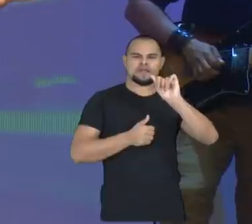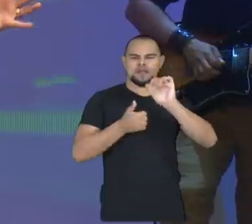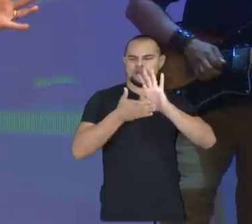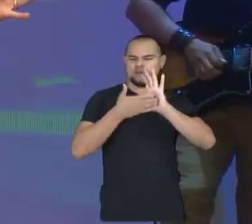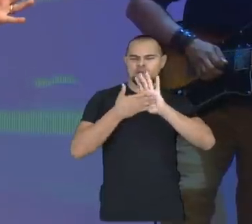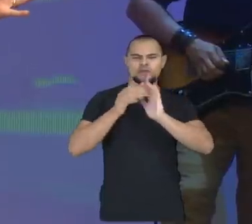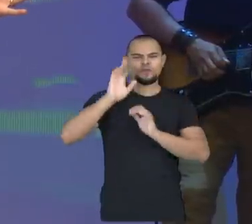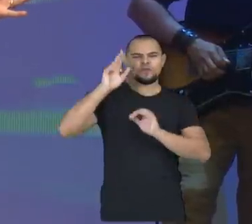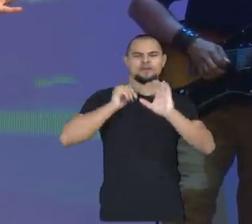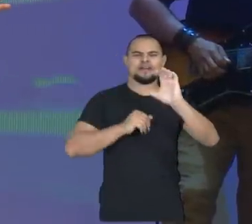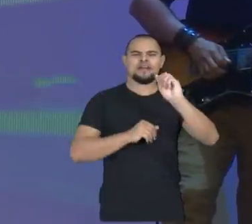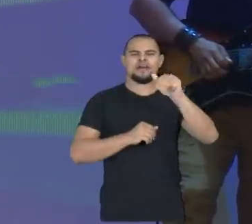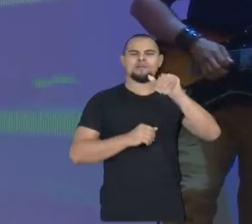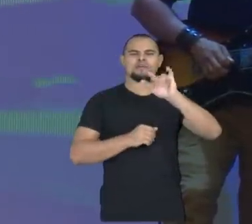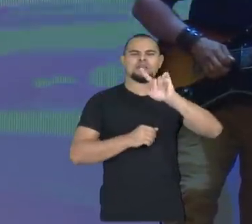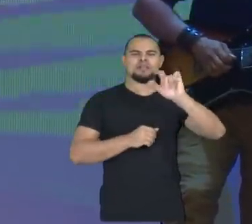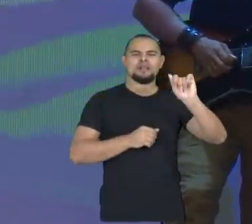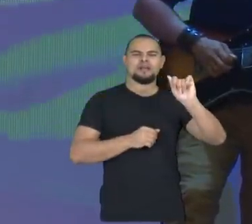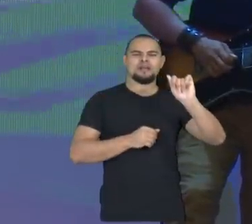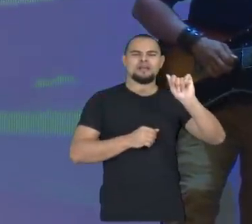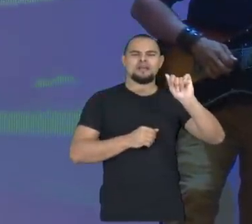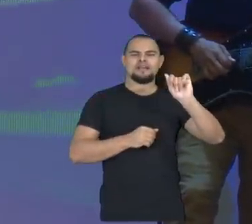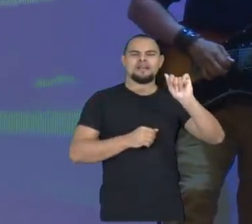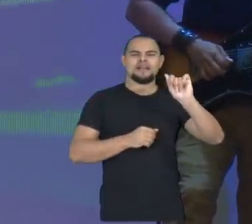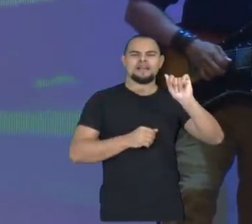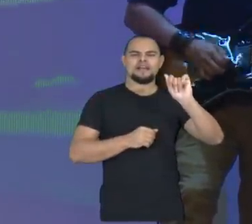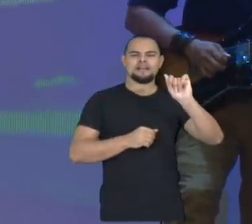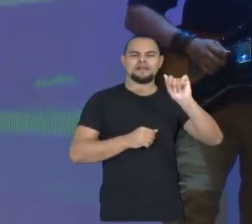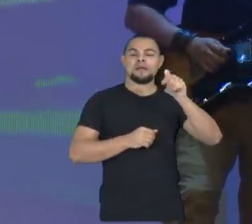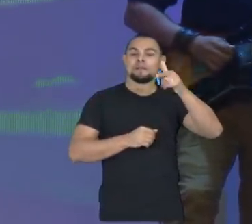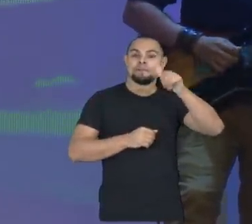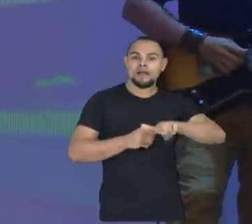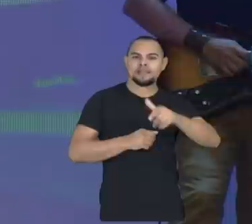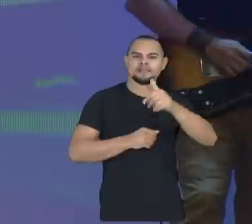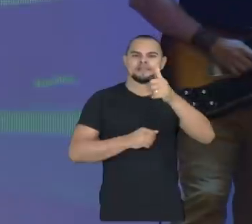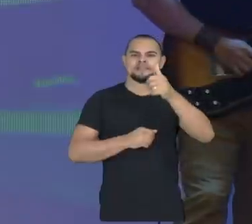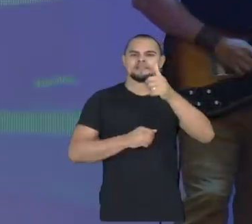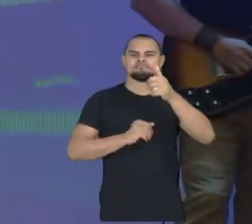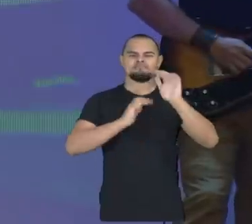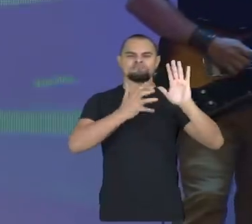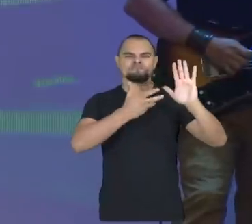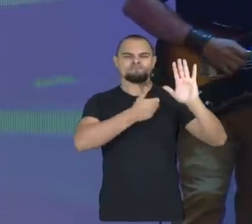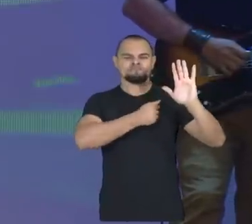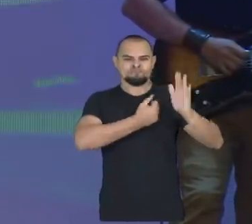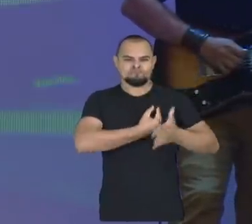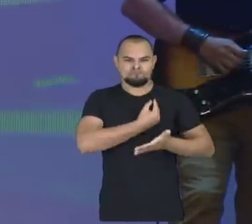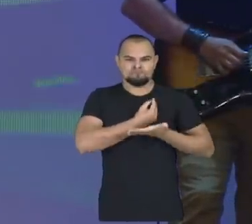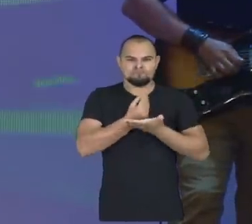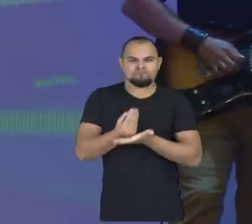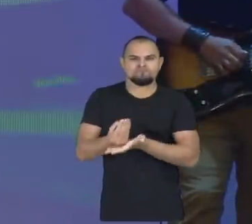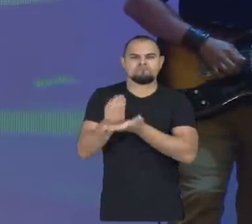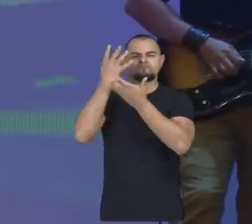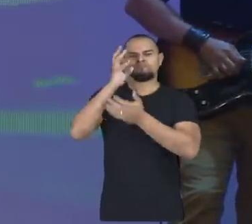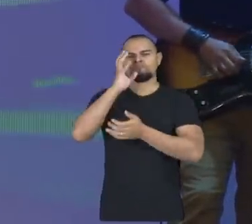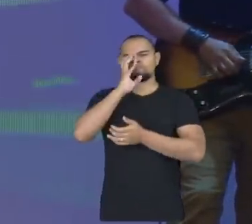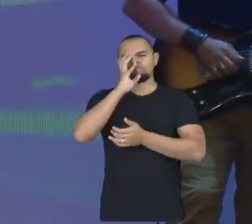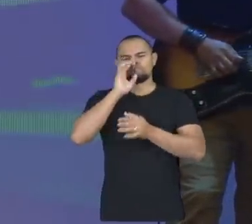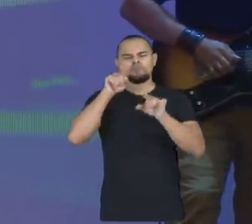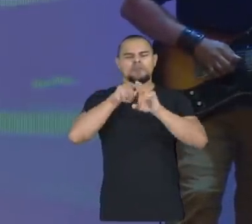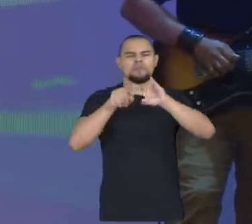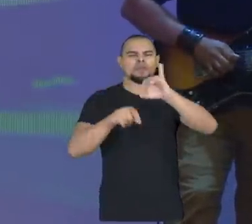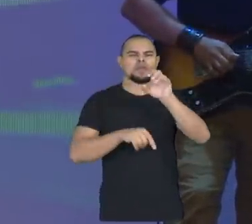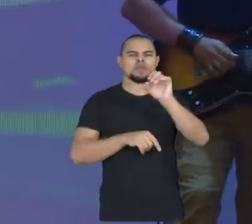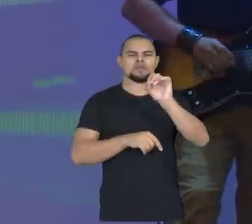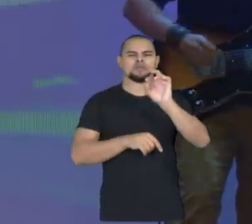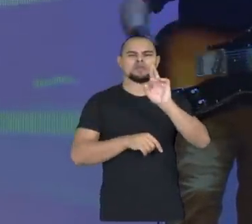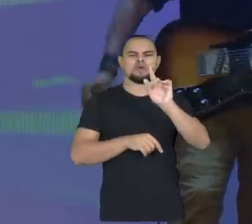dela. Camila Gadelha, aleluia. Quem mais aqui hoje que está ouvindo a palavra do Senhor? Jorge Neto está entregando